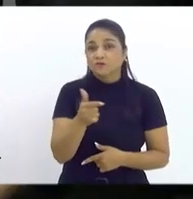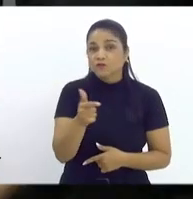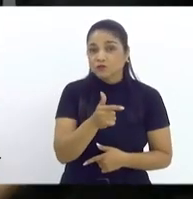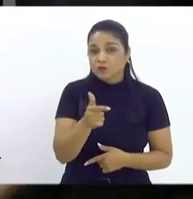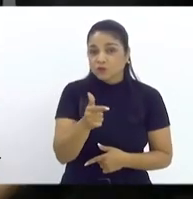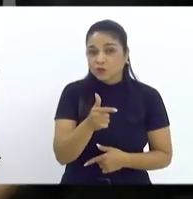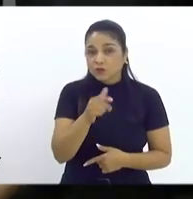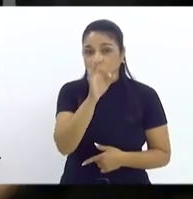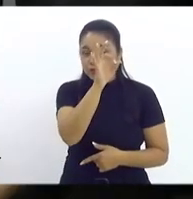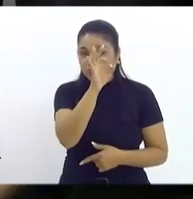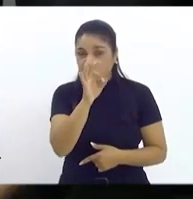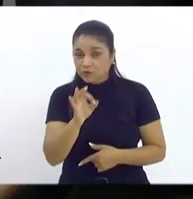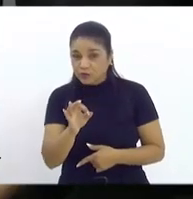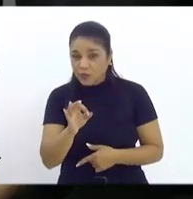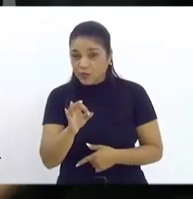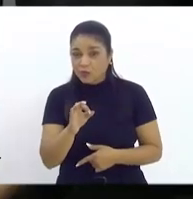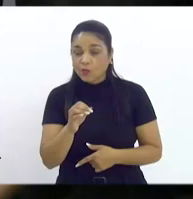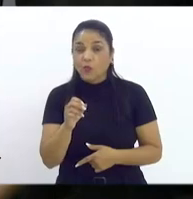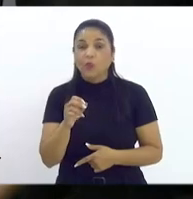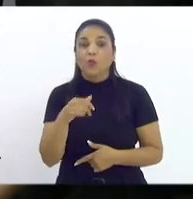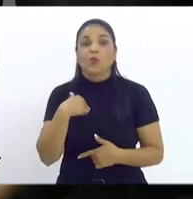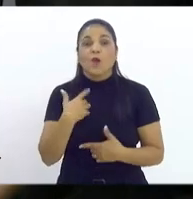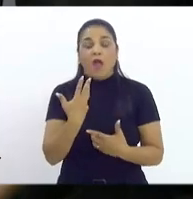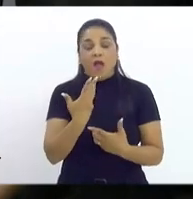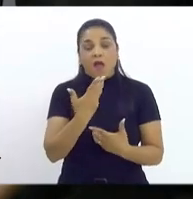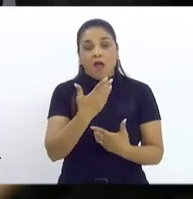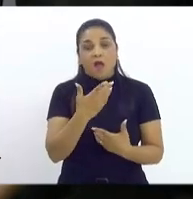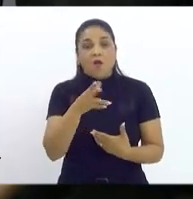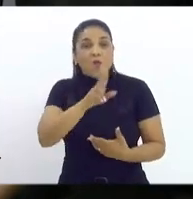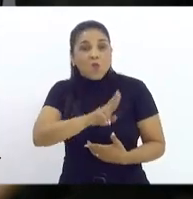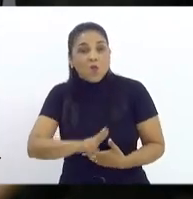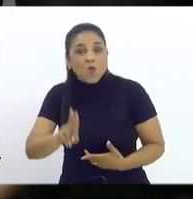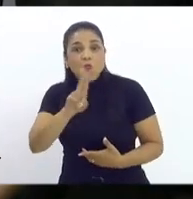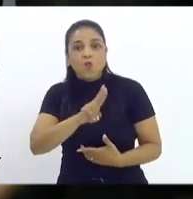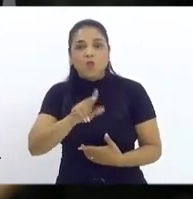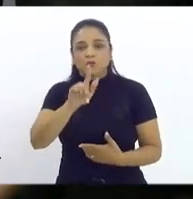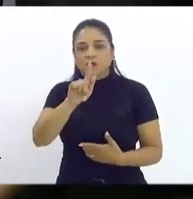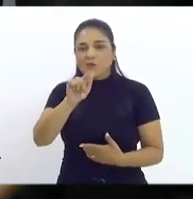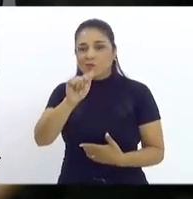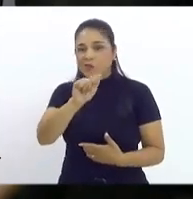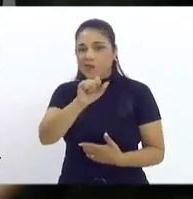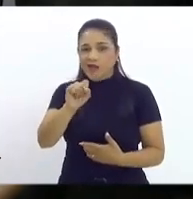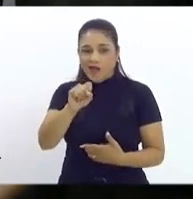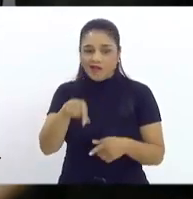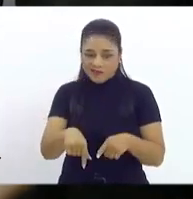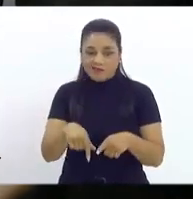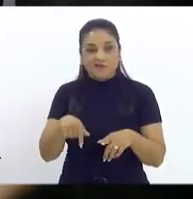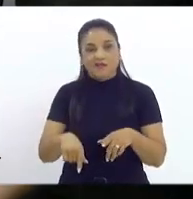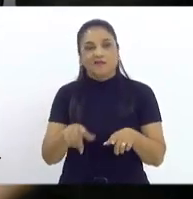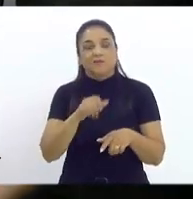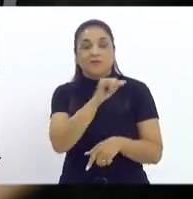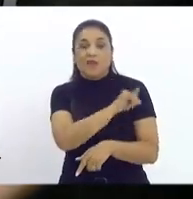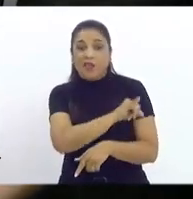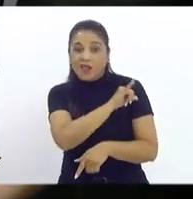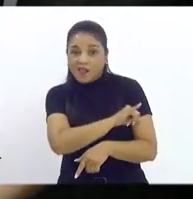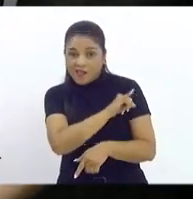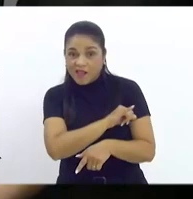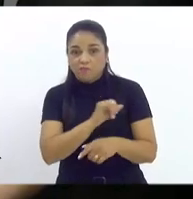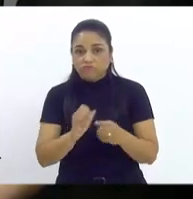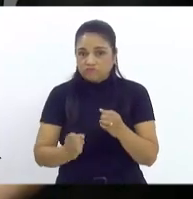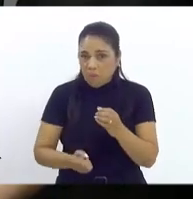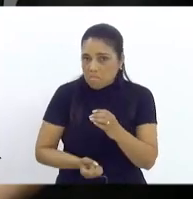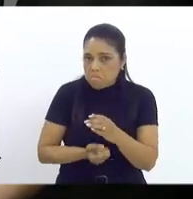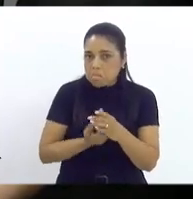consumo de todo o gás natural do Brasil, ou seja, somos um estado produtor, nada normal do que a gente tenha